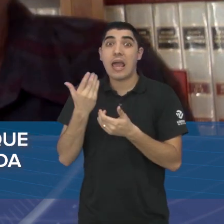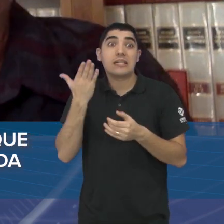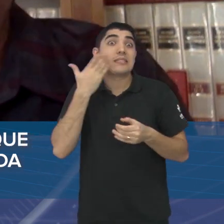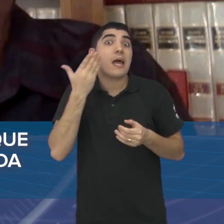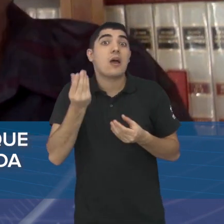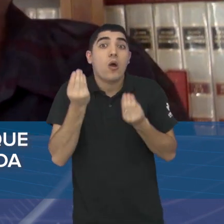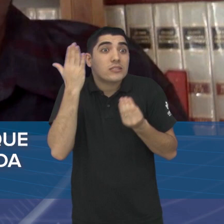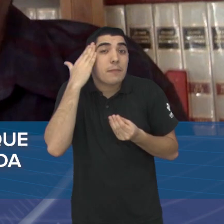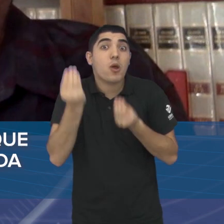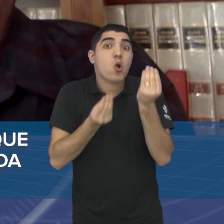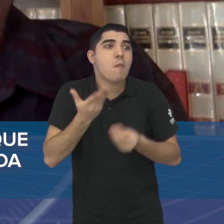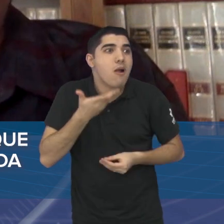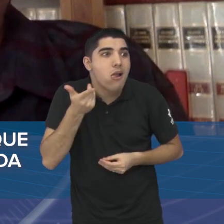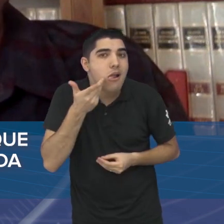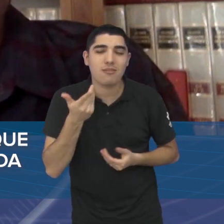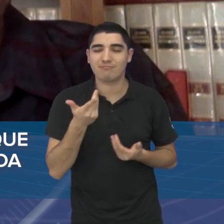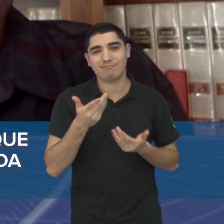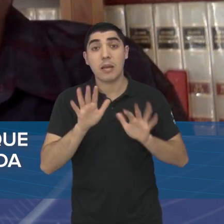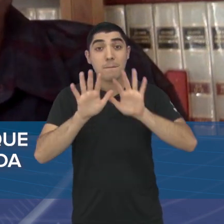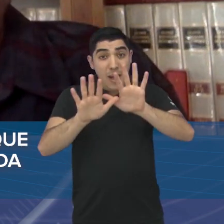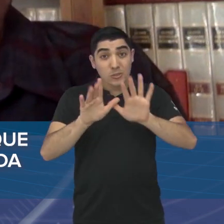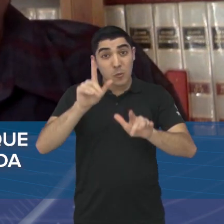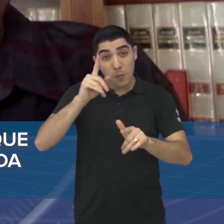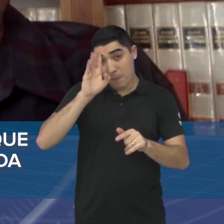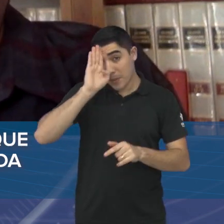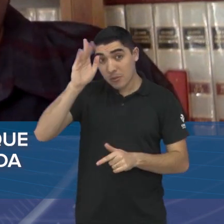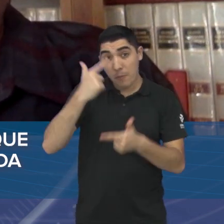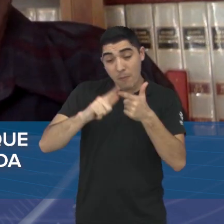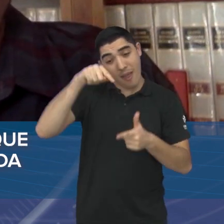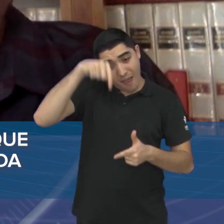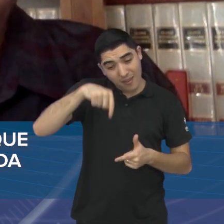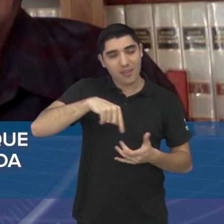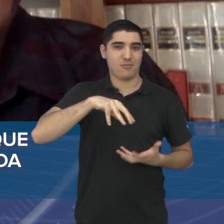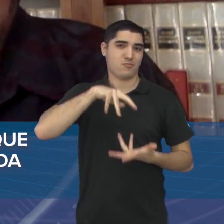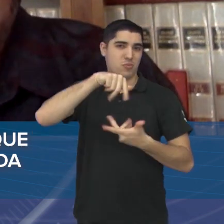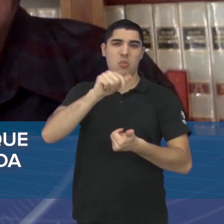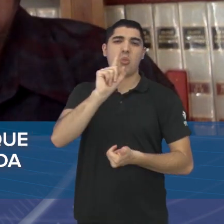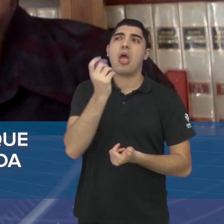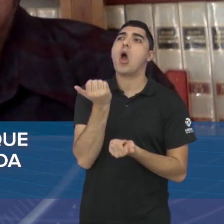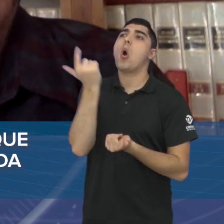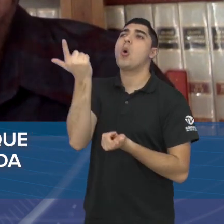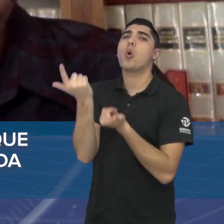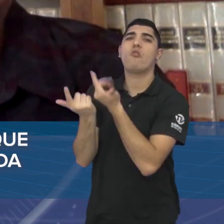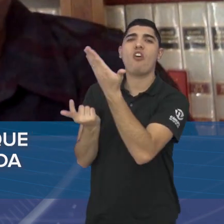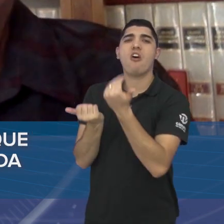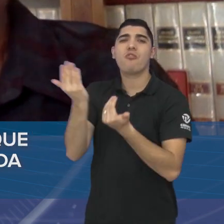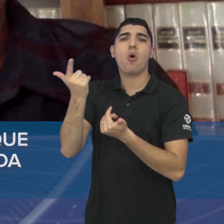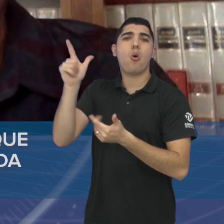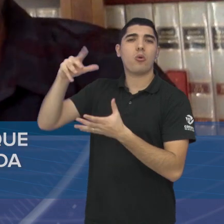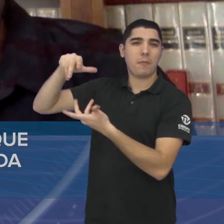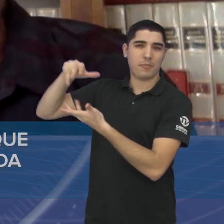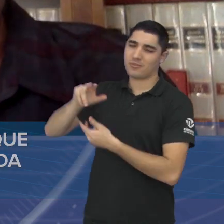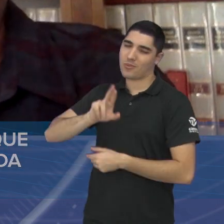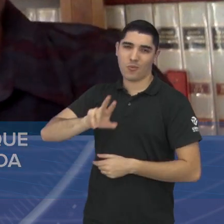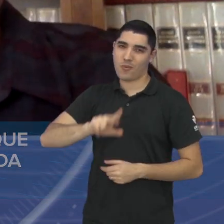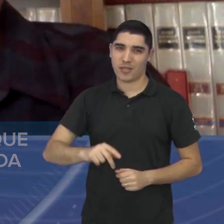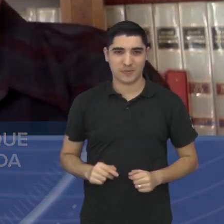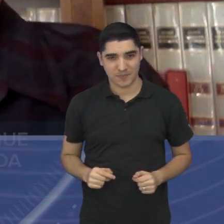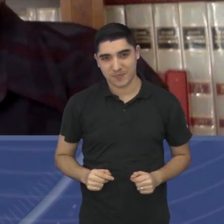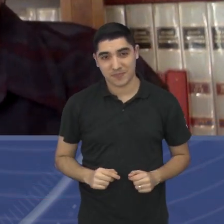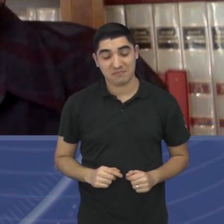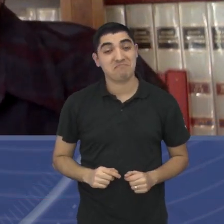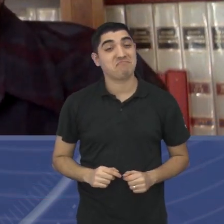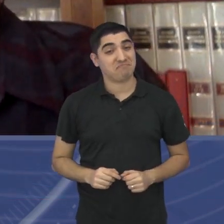Mas eu acho que a grande questão da saturação tem que ser resolvida aqui, e não é buscando outro